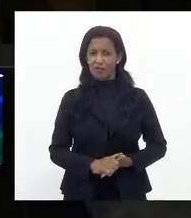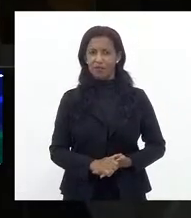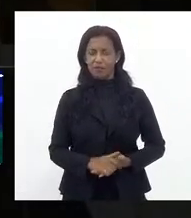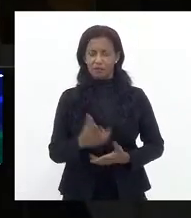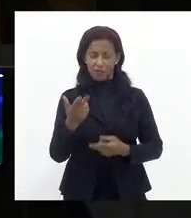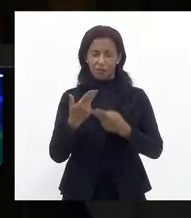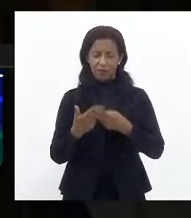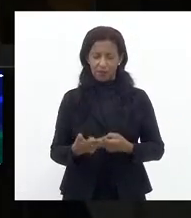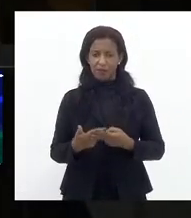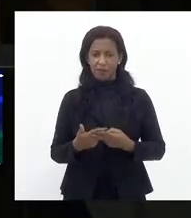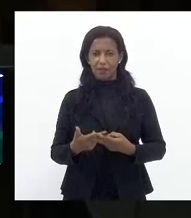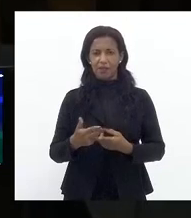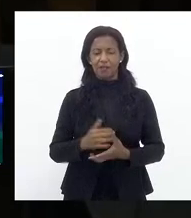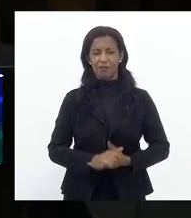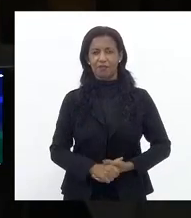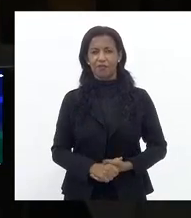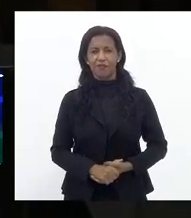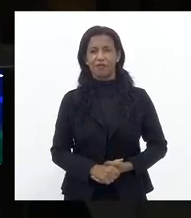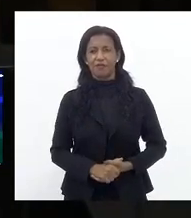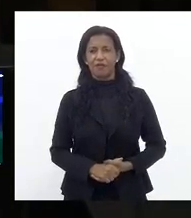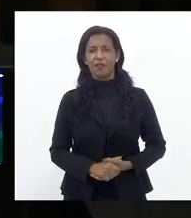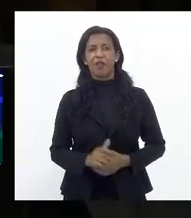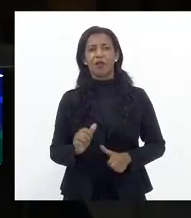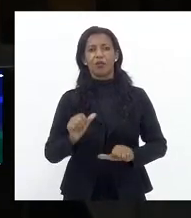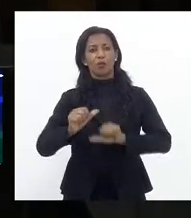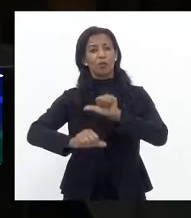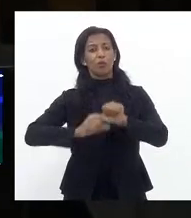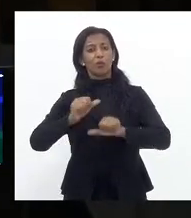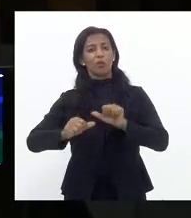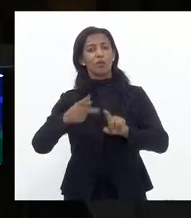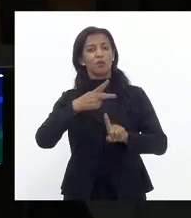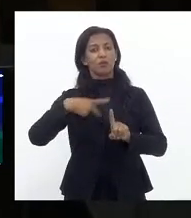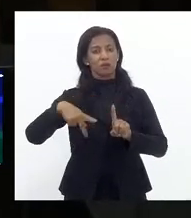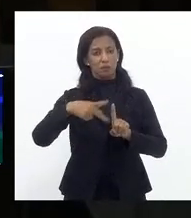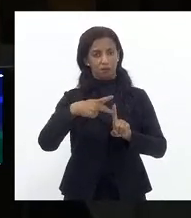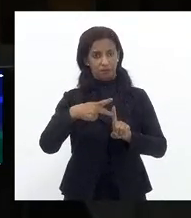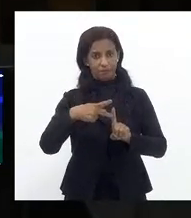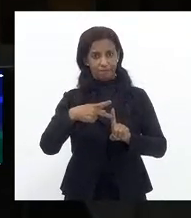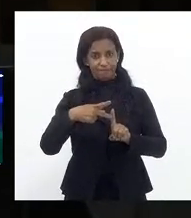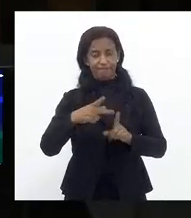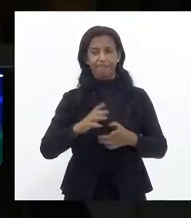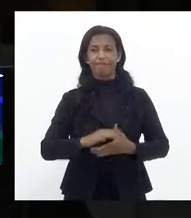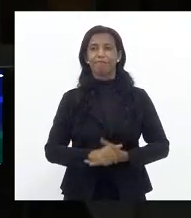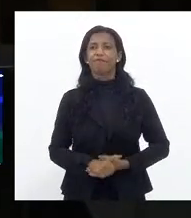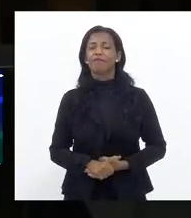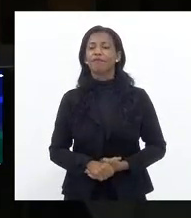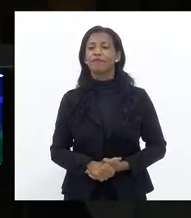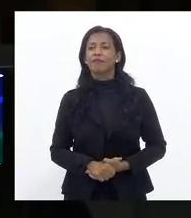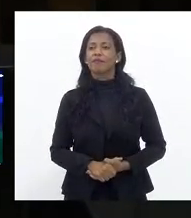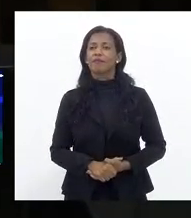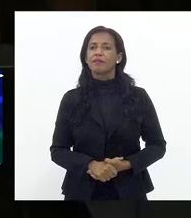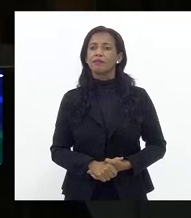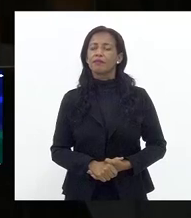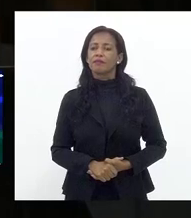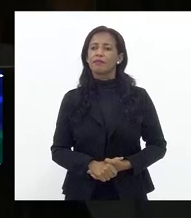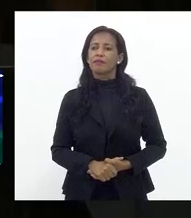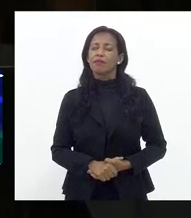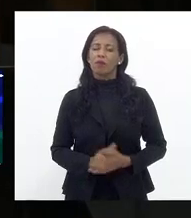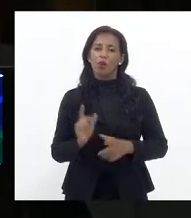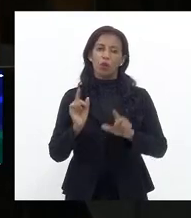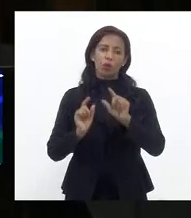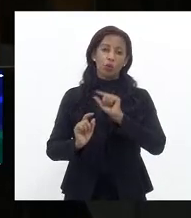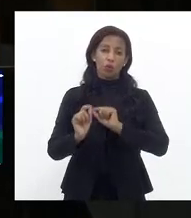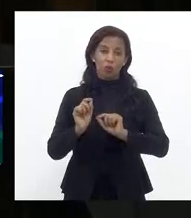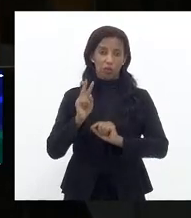tem paciência. Sobre a reforma da Previdência, sobre a reforma da Previdência, o que a gente viu aqui,